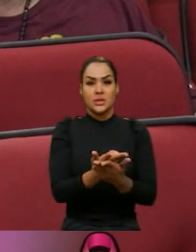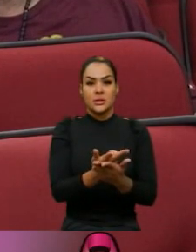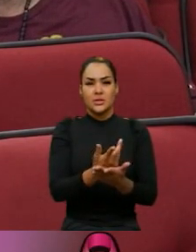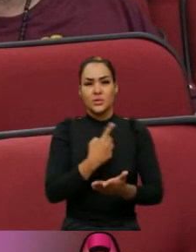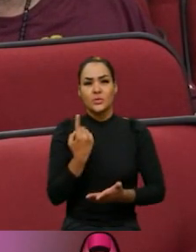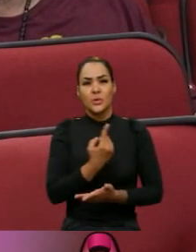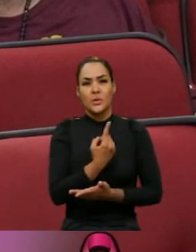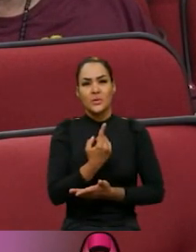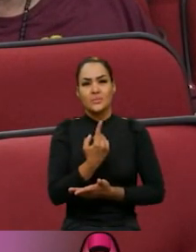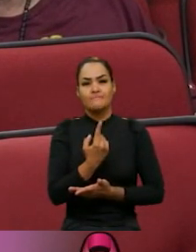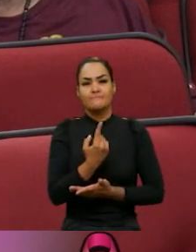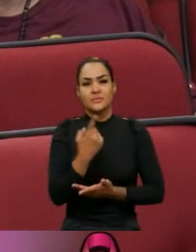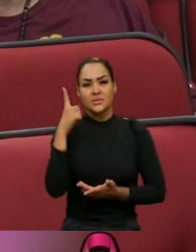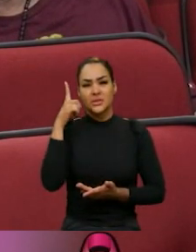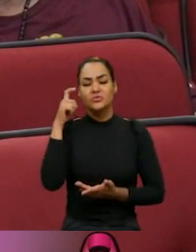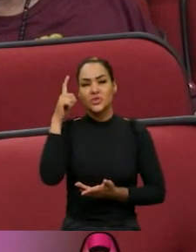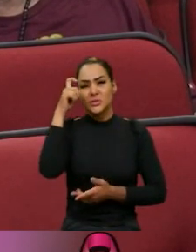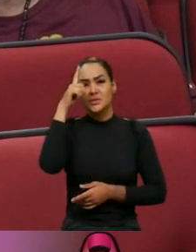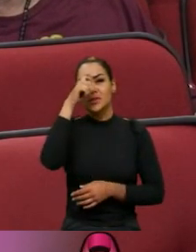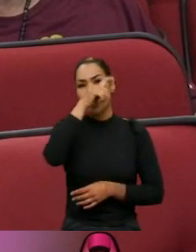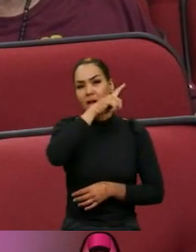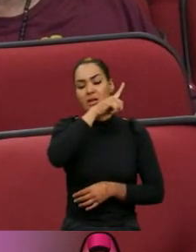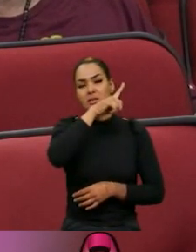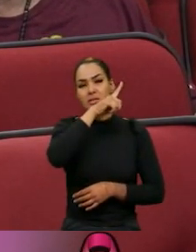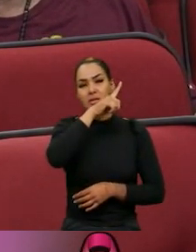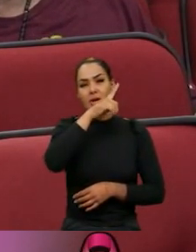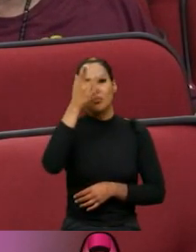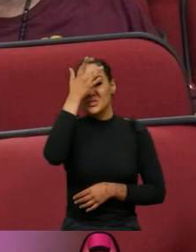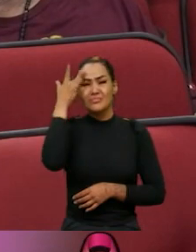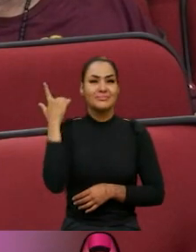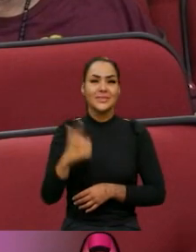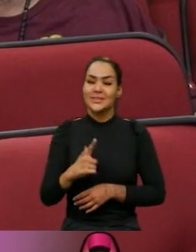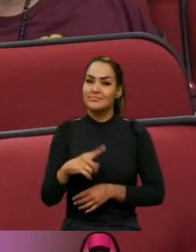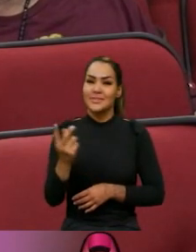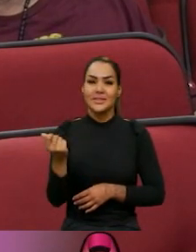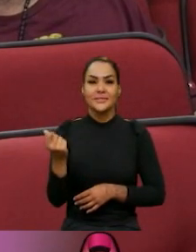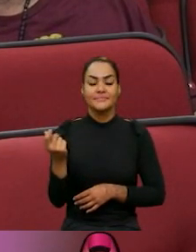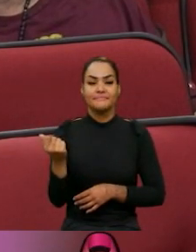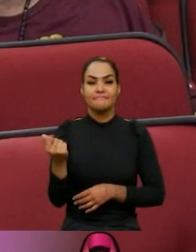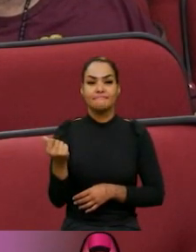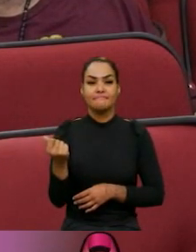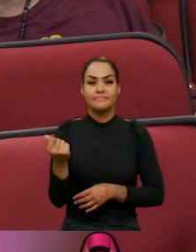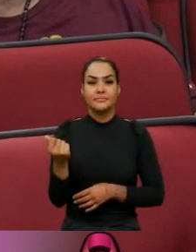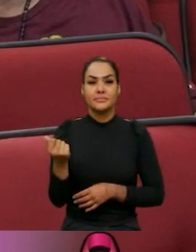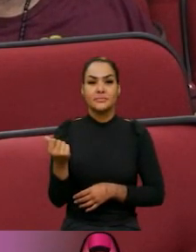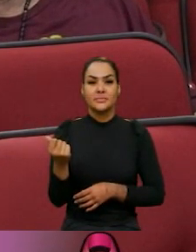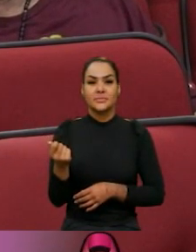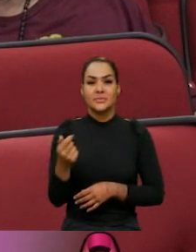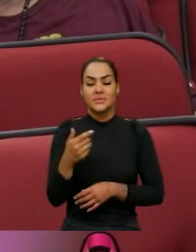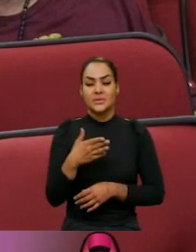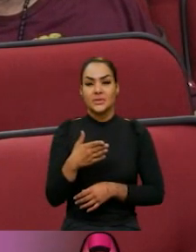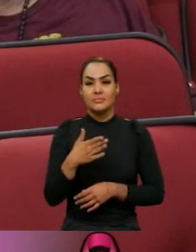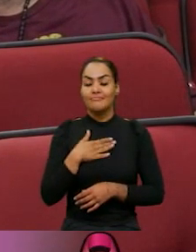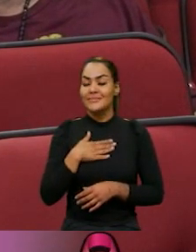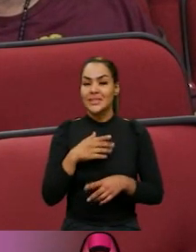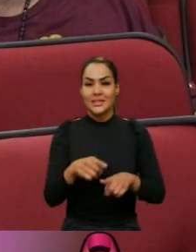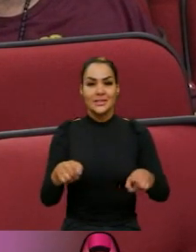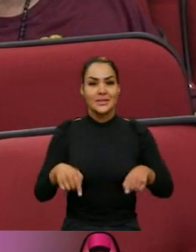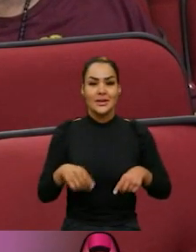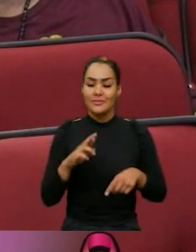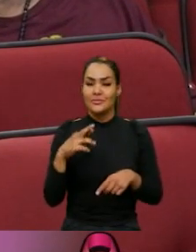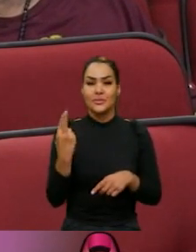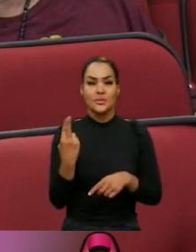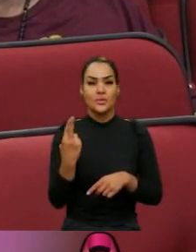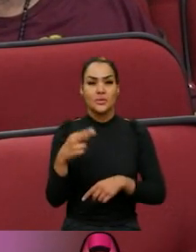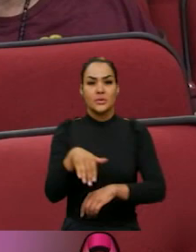né? A gente sabe das pessoas que não têm condições. A gente, no gabinete aqui, na rua, onde a gente vai,